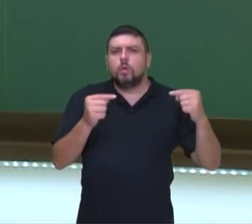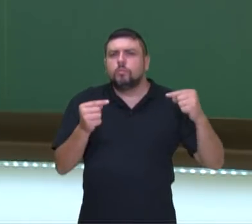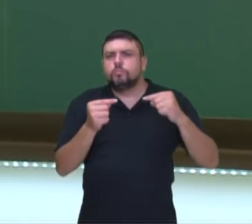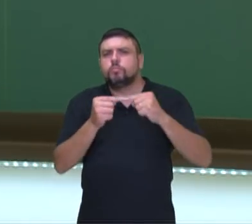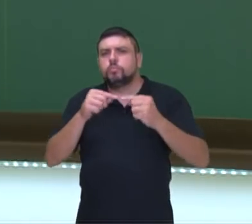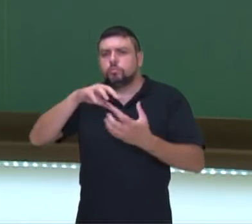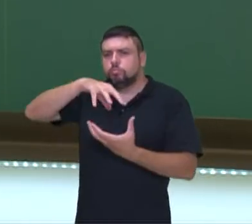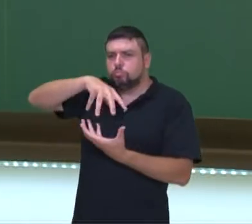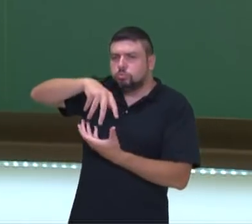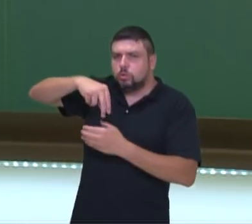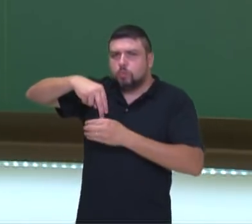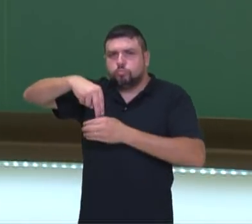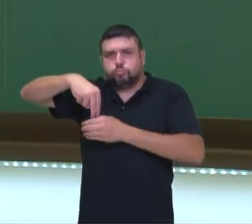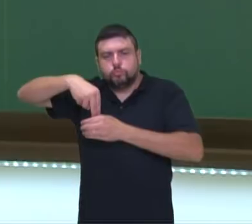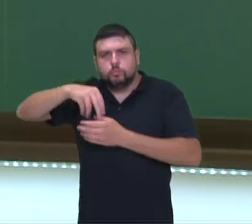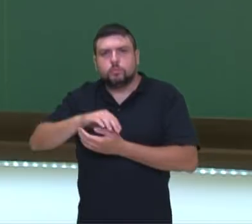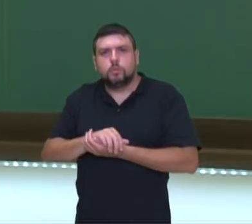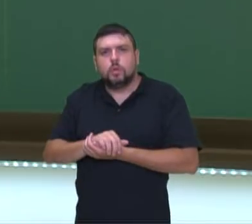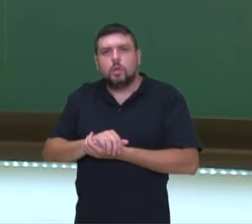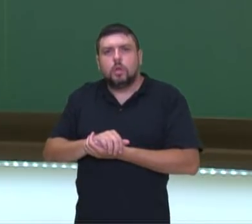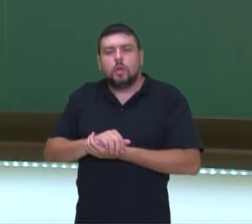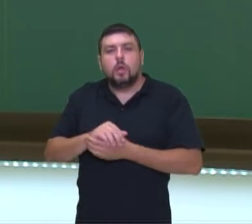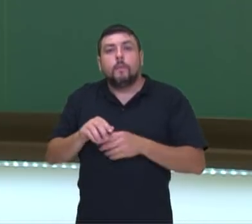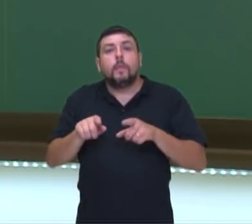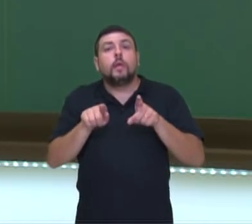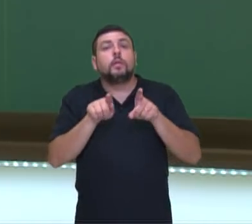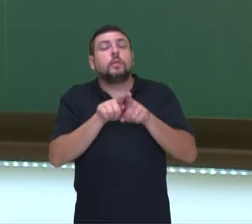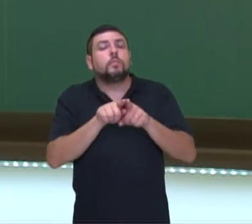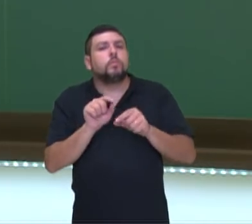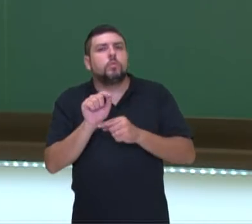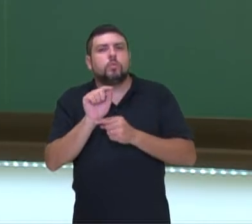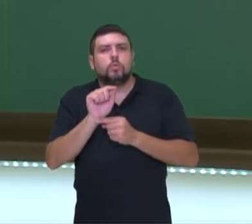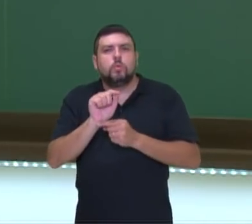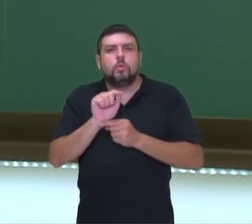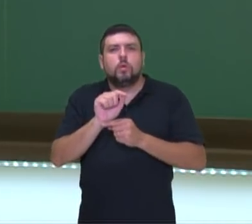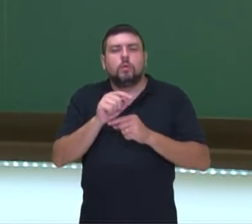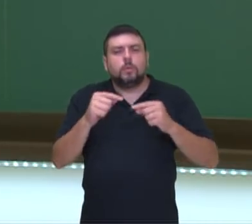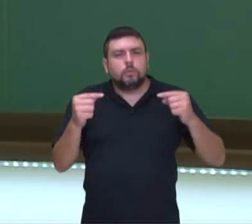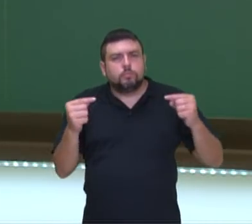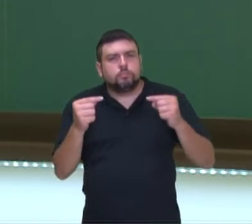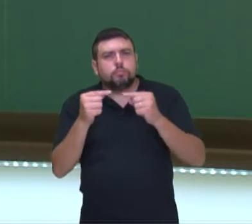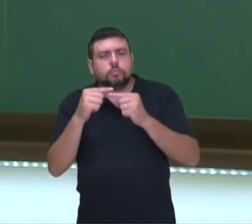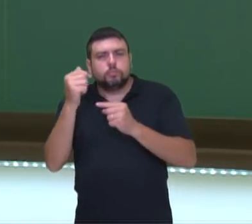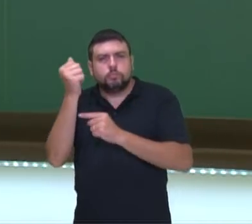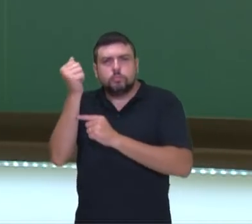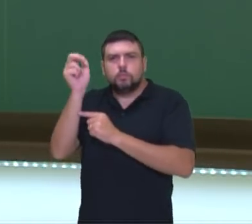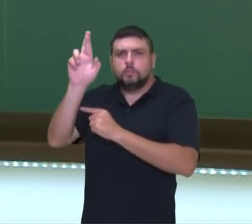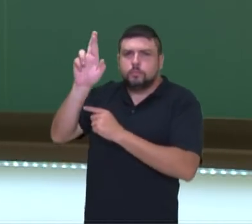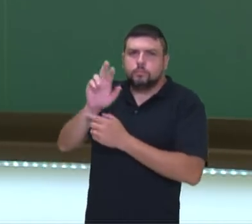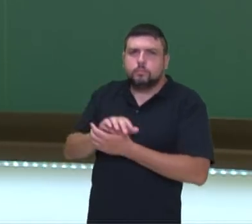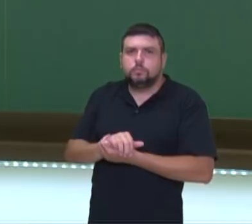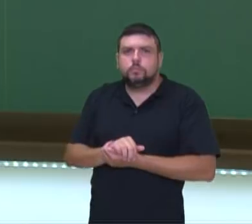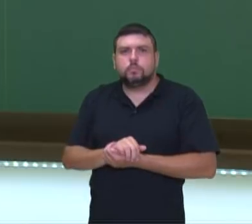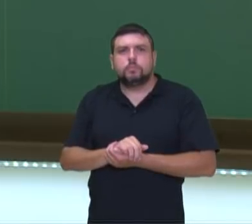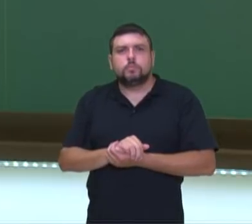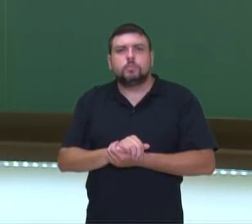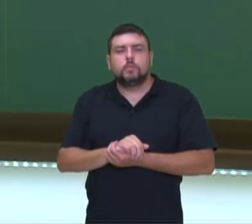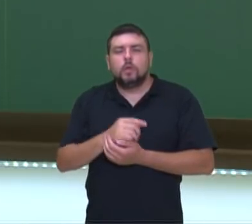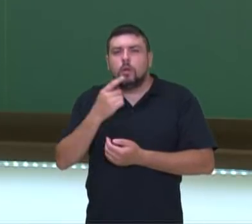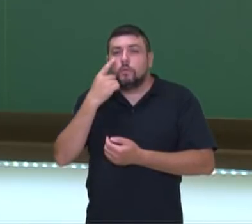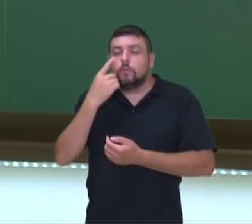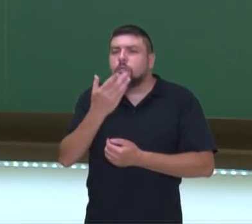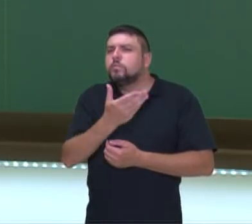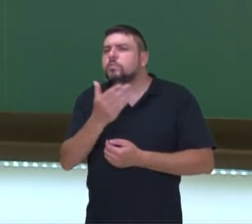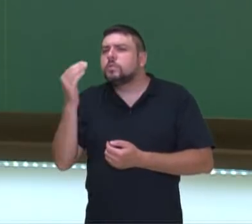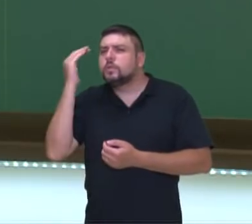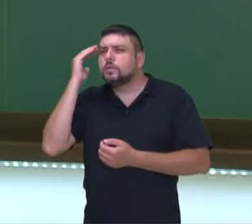Terra, litosfera, e associado relações à atmosfera. Vamos ver se você entendeu,